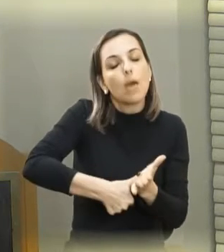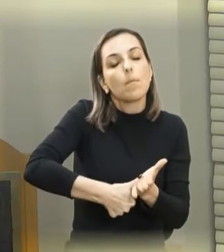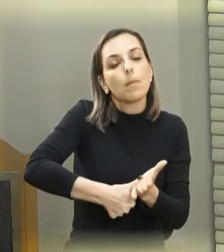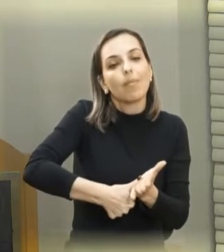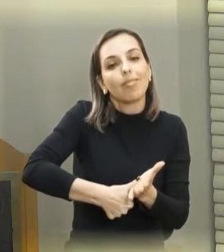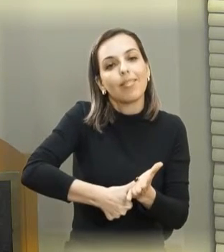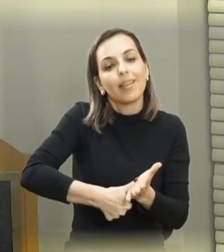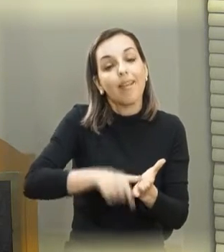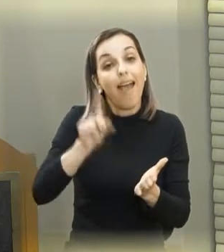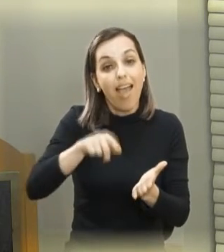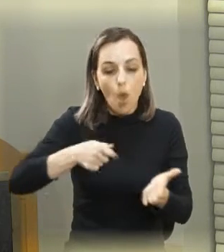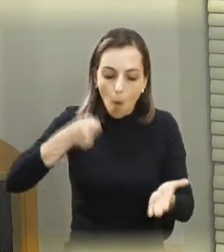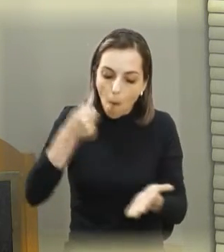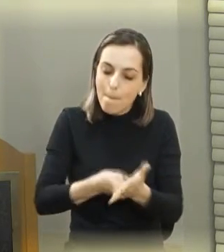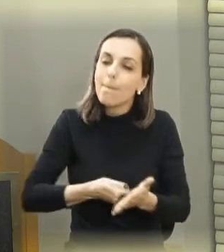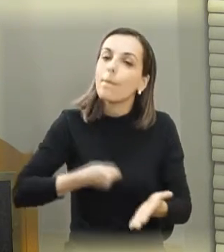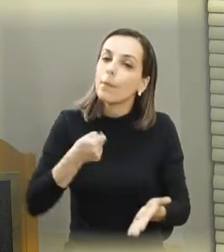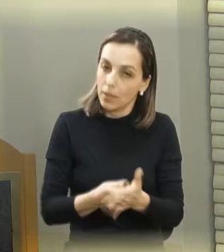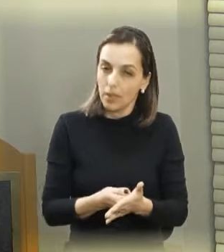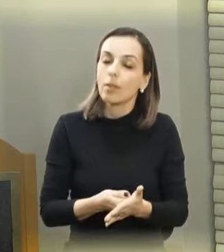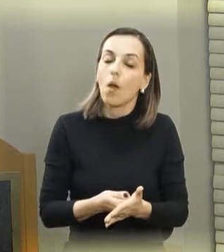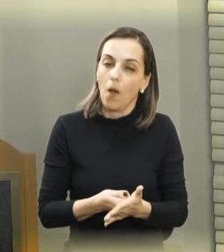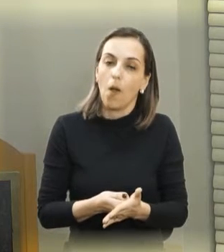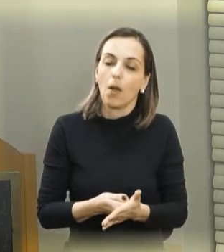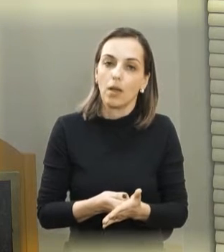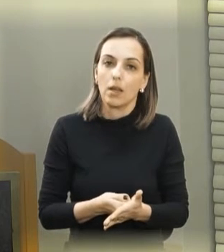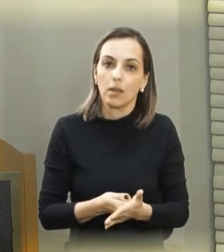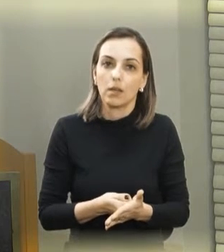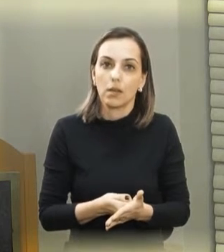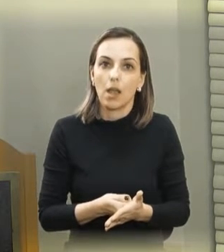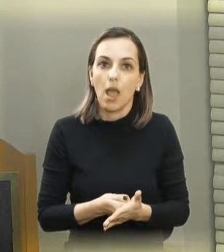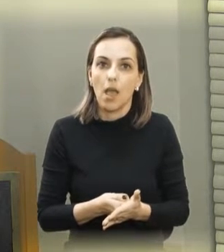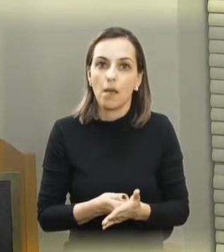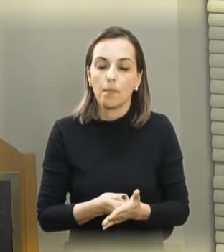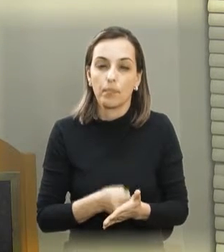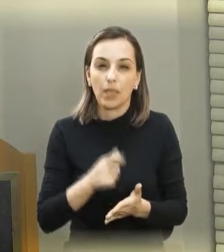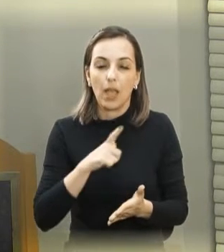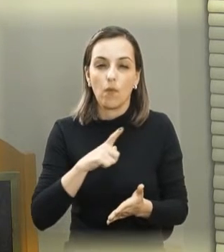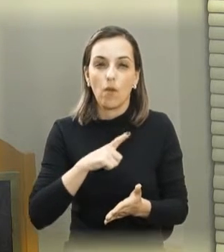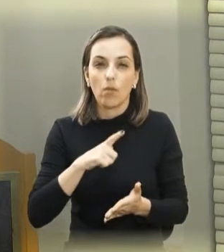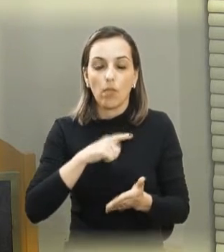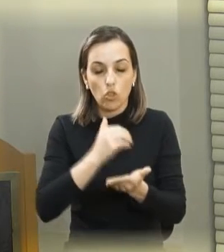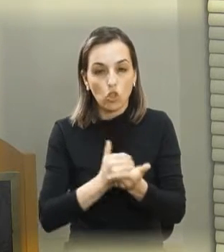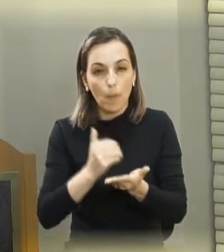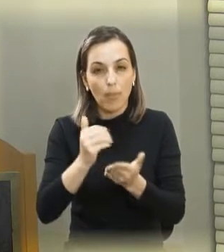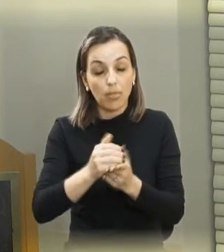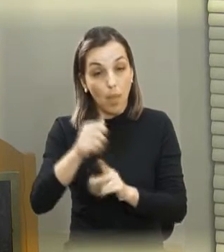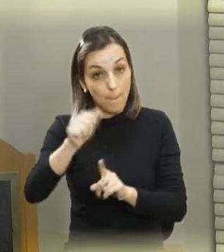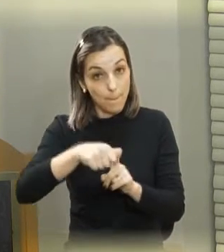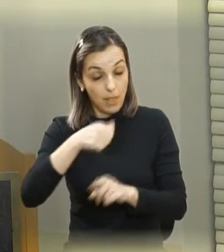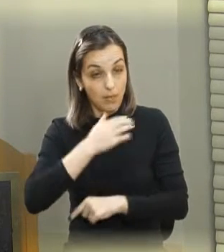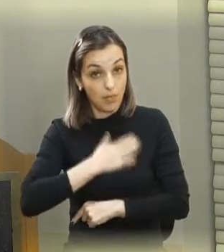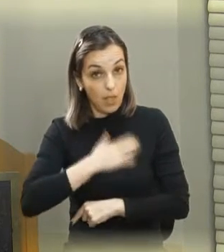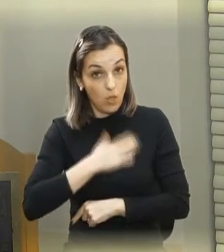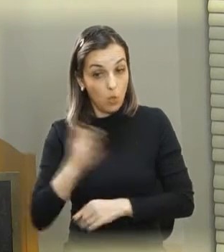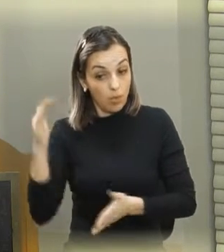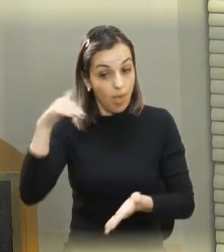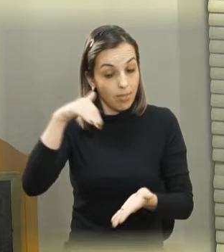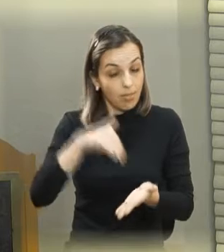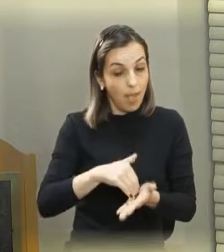obrigatória então a gente essa partir de depois de amanhã tá ingressando no mês de agosto a gente tem até dezembro